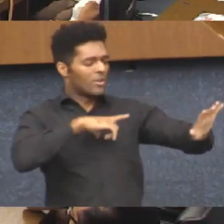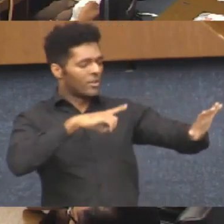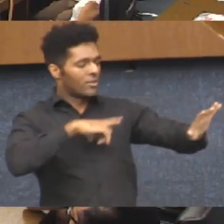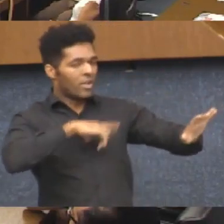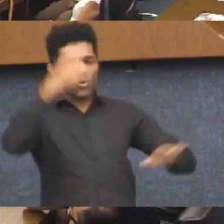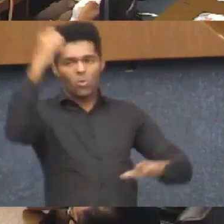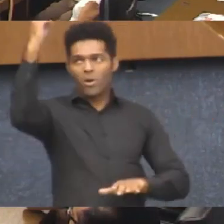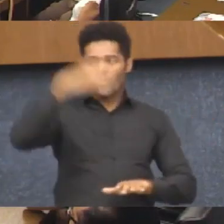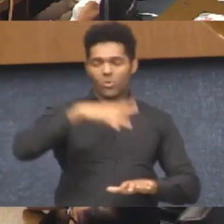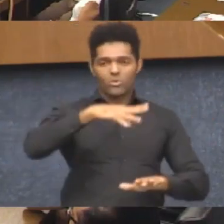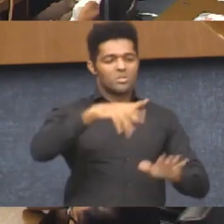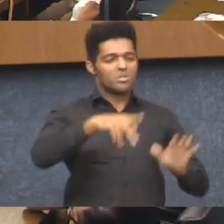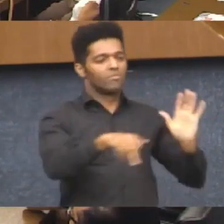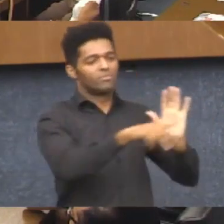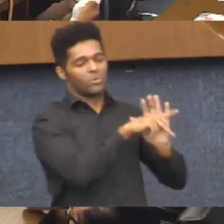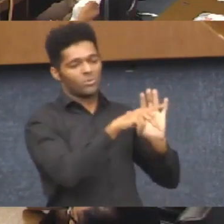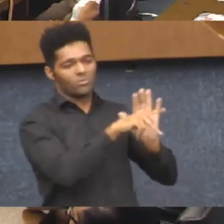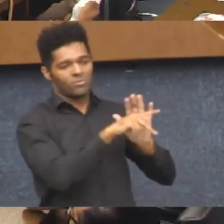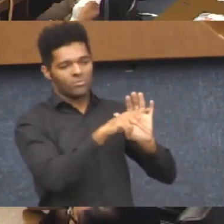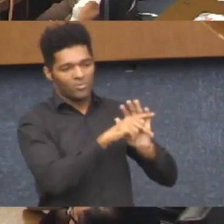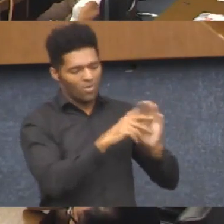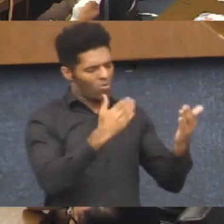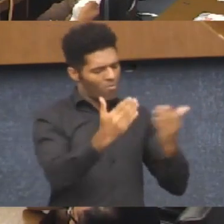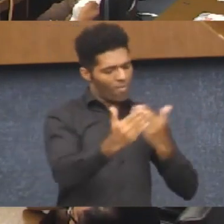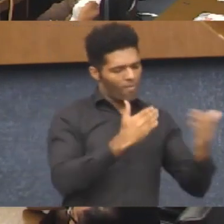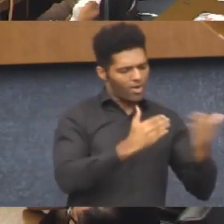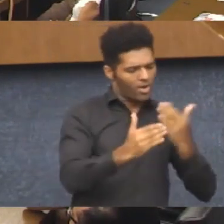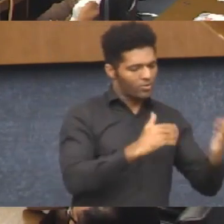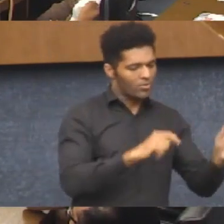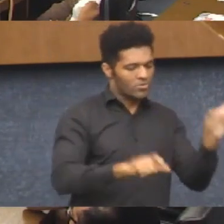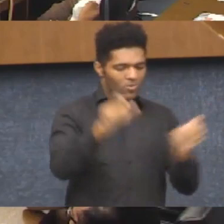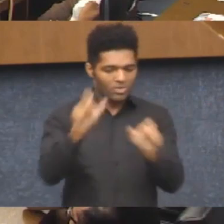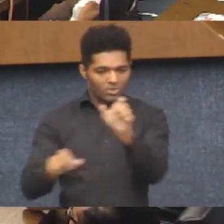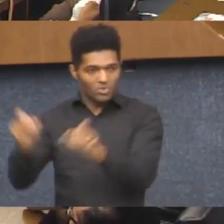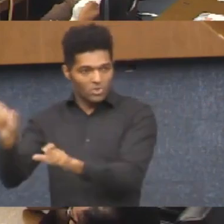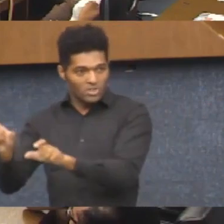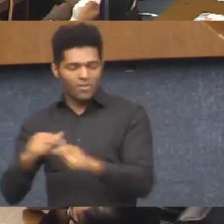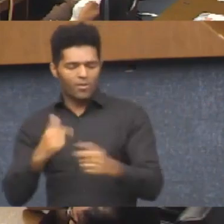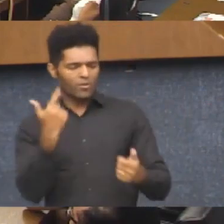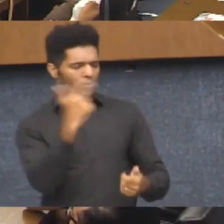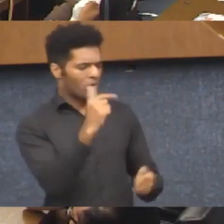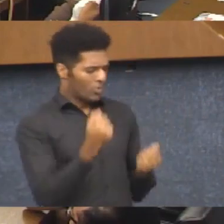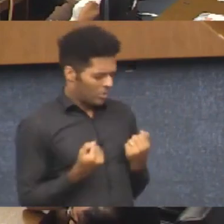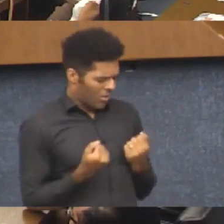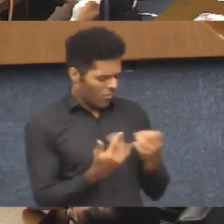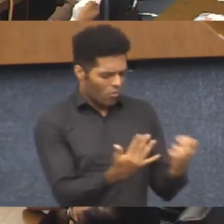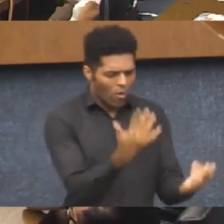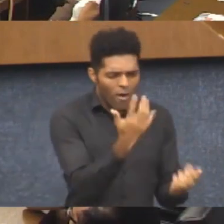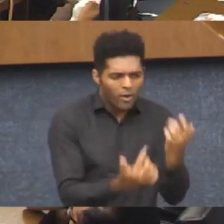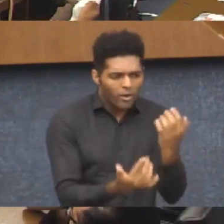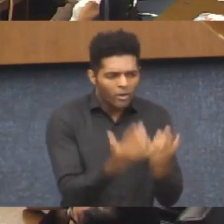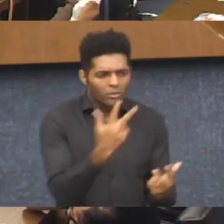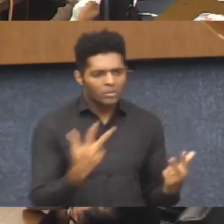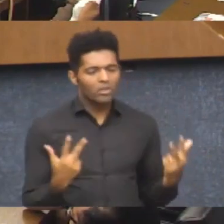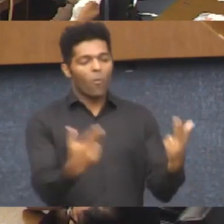entre todas as outras. Não existem fogueirinhas